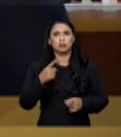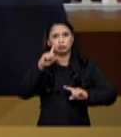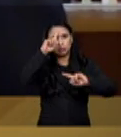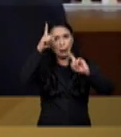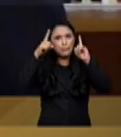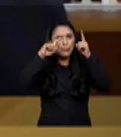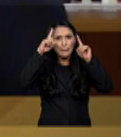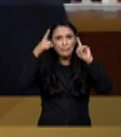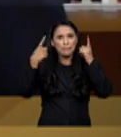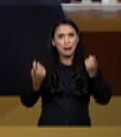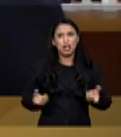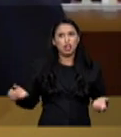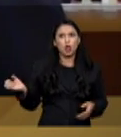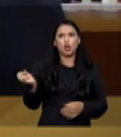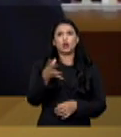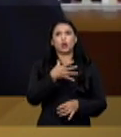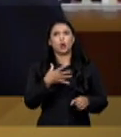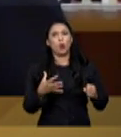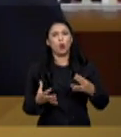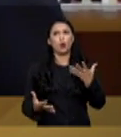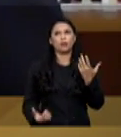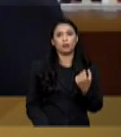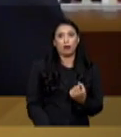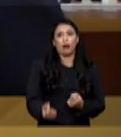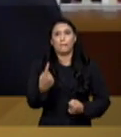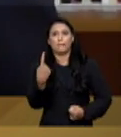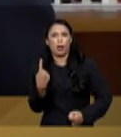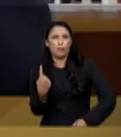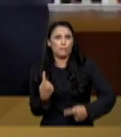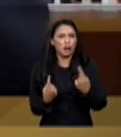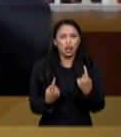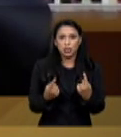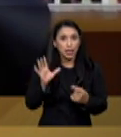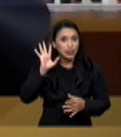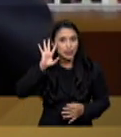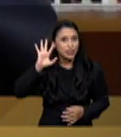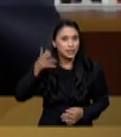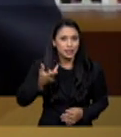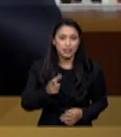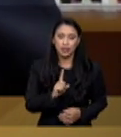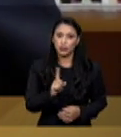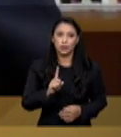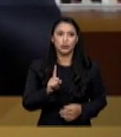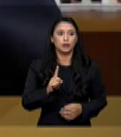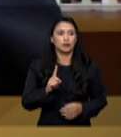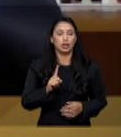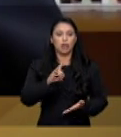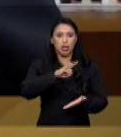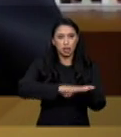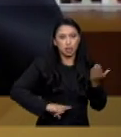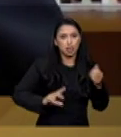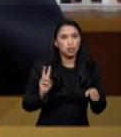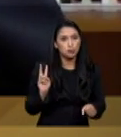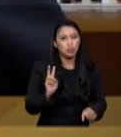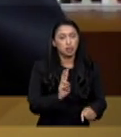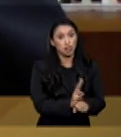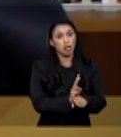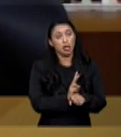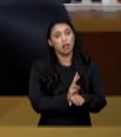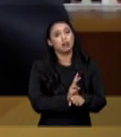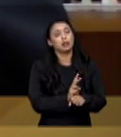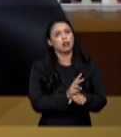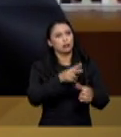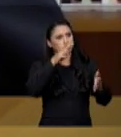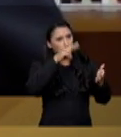criativo, original ou inusitado na decisão liminar que concedi à luz da